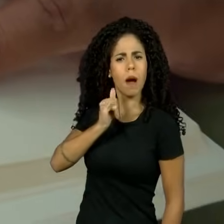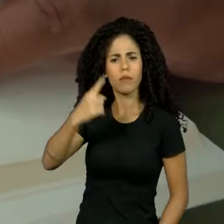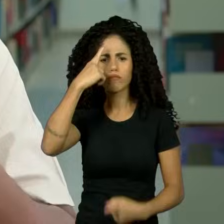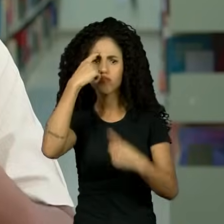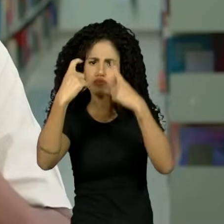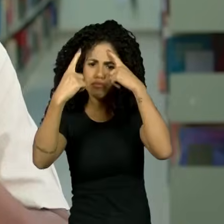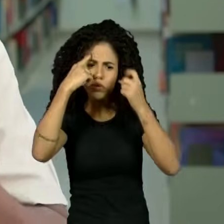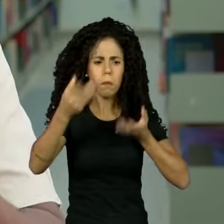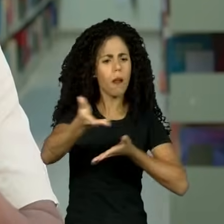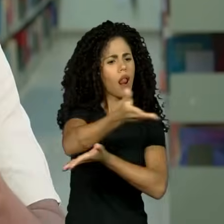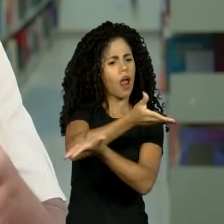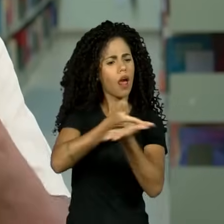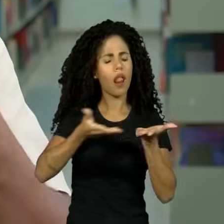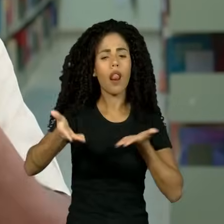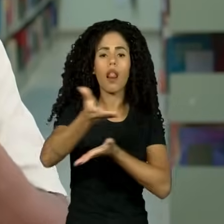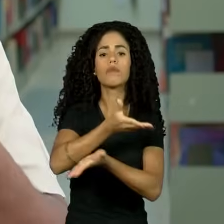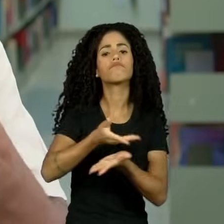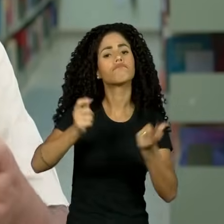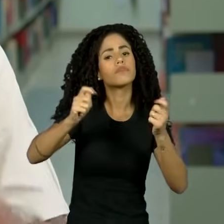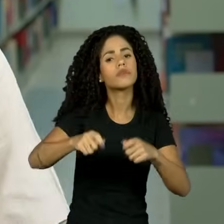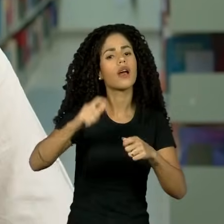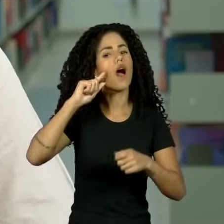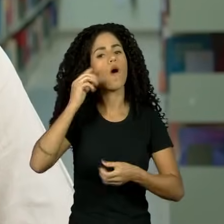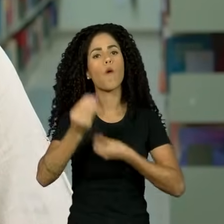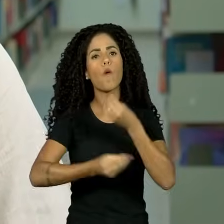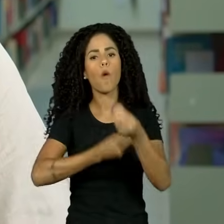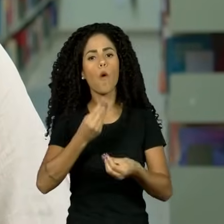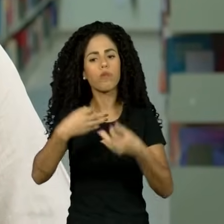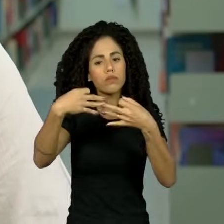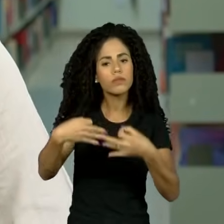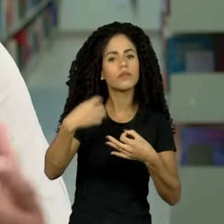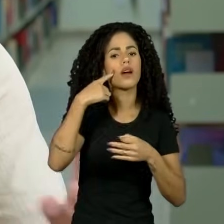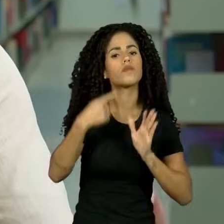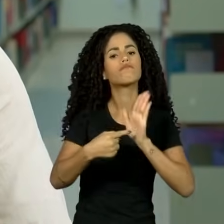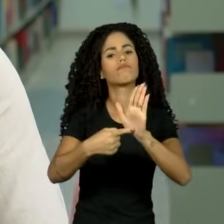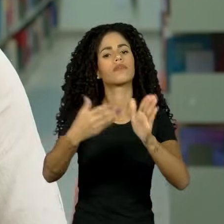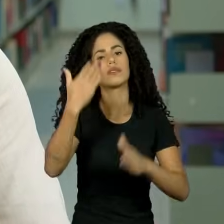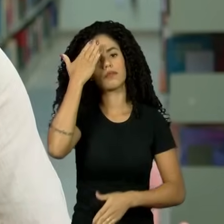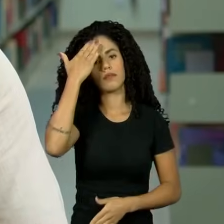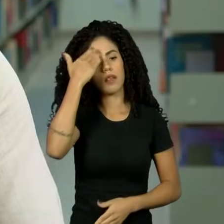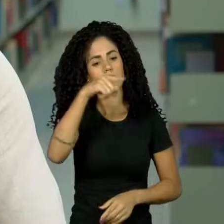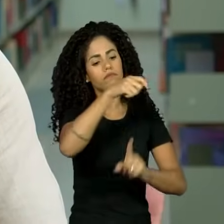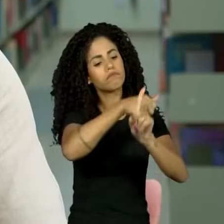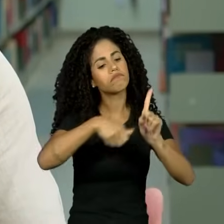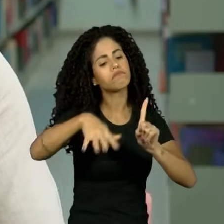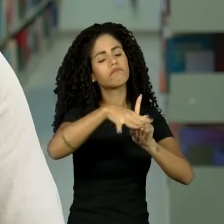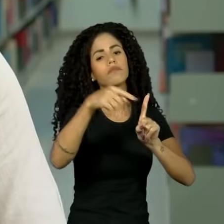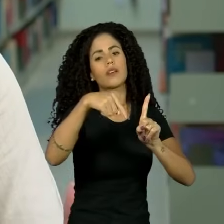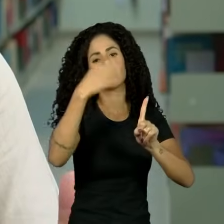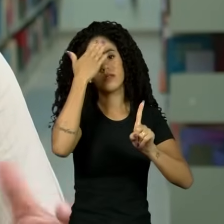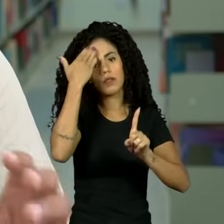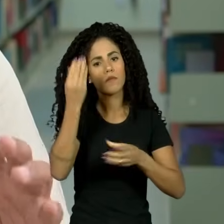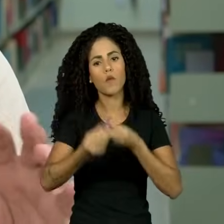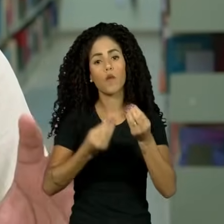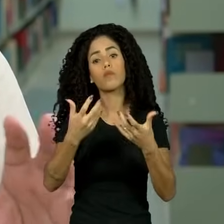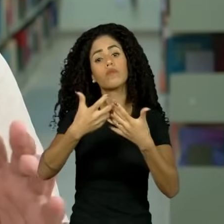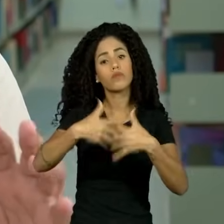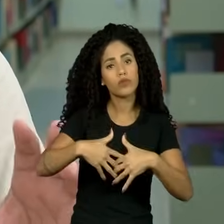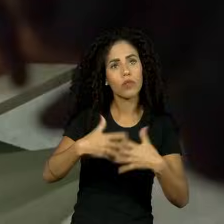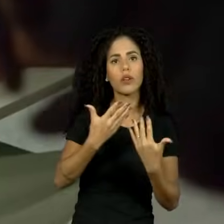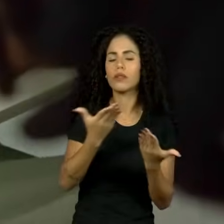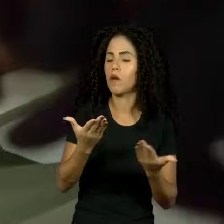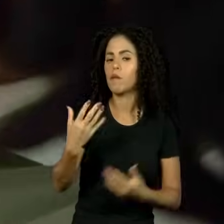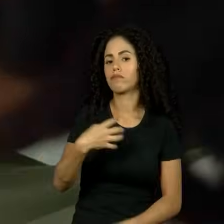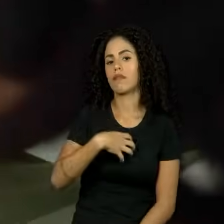ideias, que cria os parâmetros de justificação que a sociedade toda, de uma certa maneira, tem que mobilizar. Então, seriam